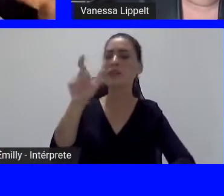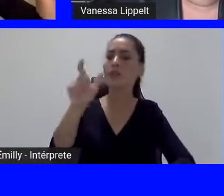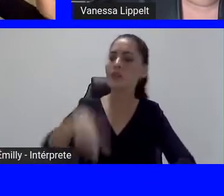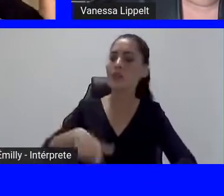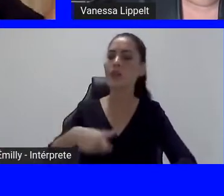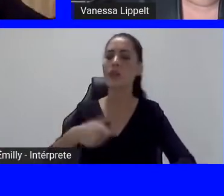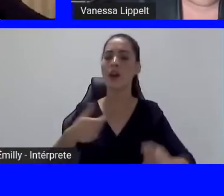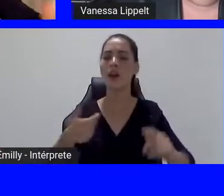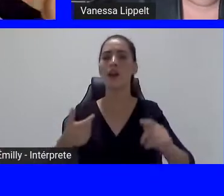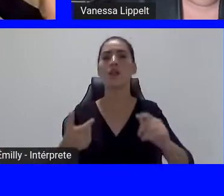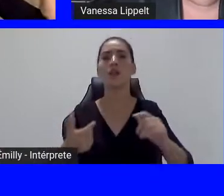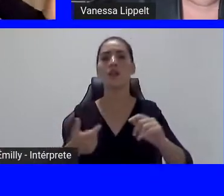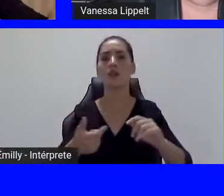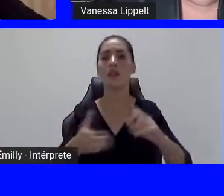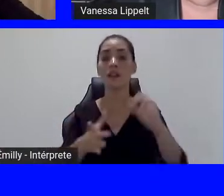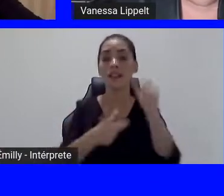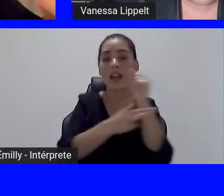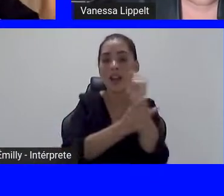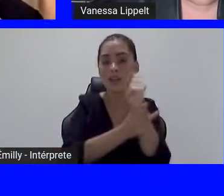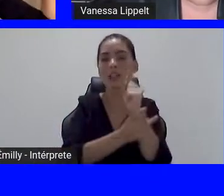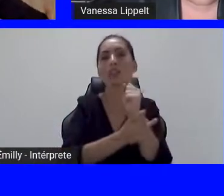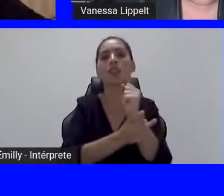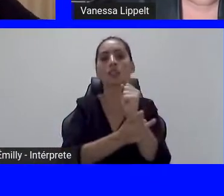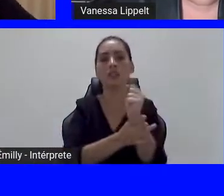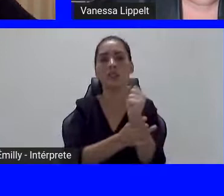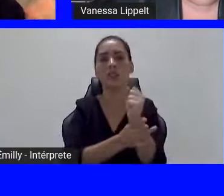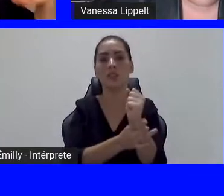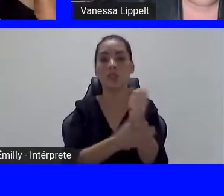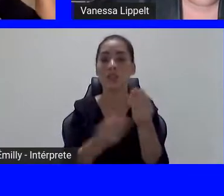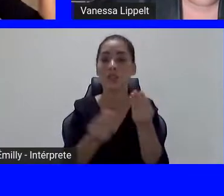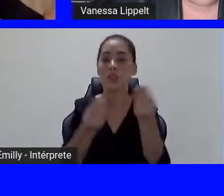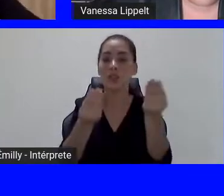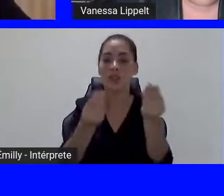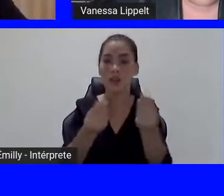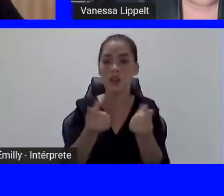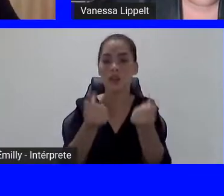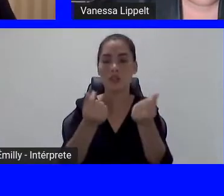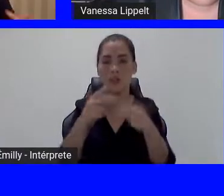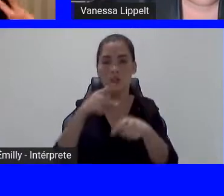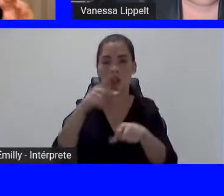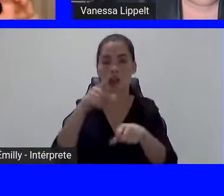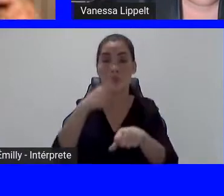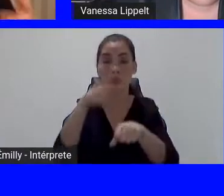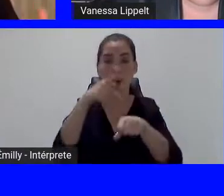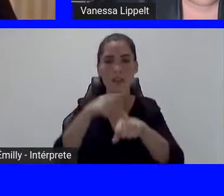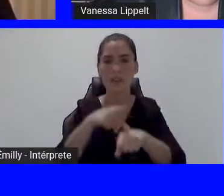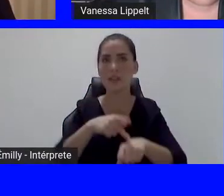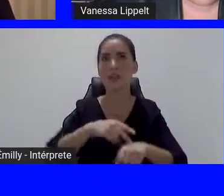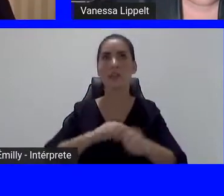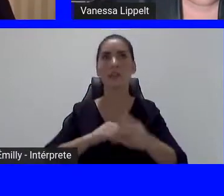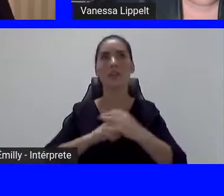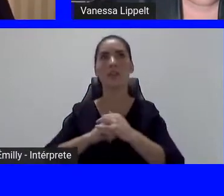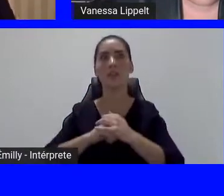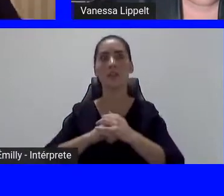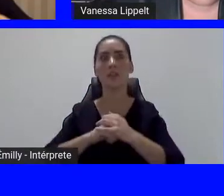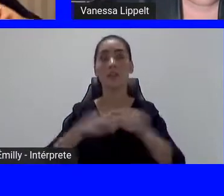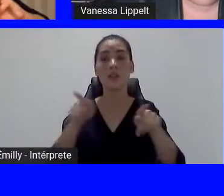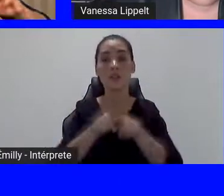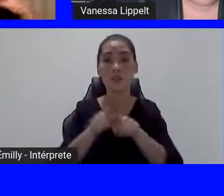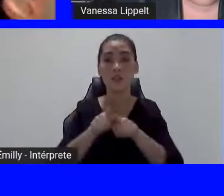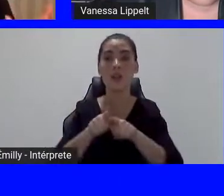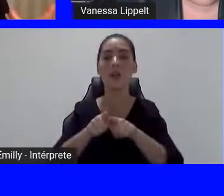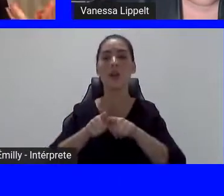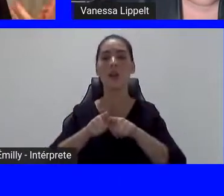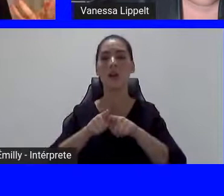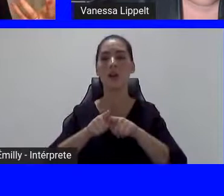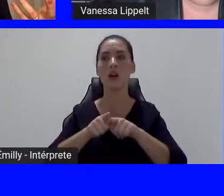de qualidade como saúde, segurança pública, educação e etc., é a iniciativa privada. E ela